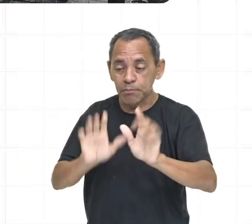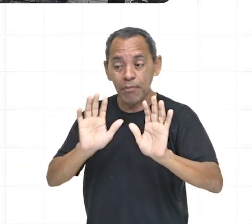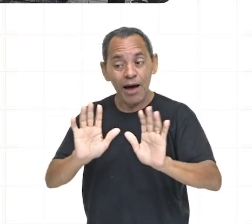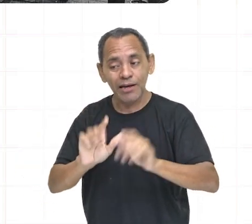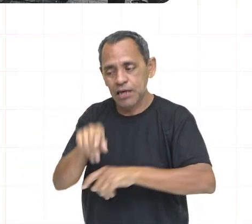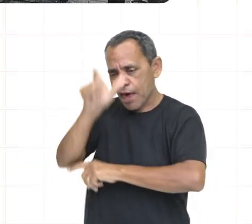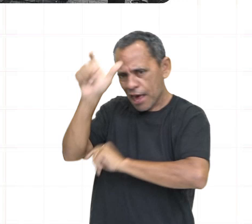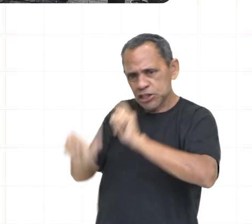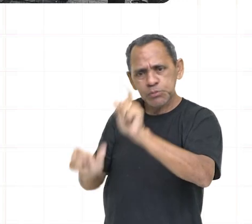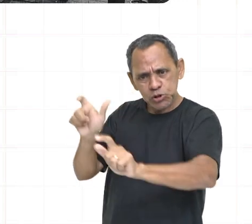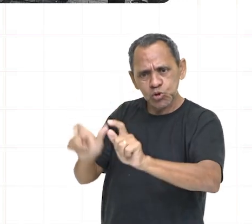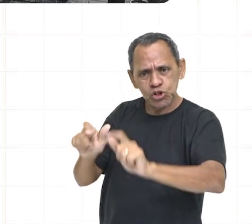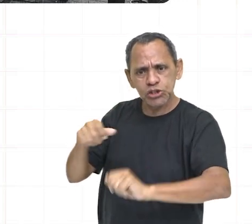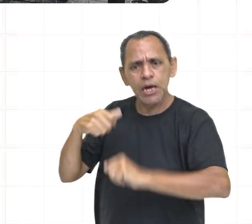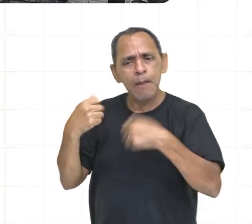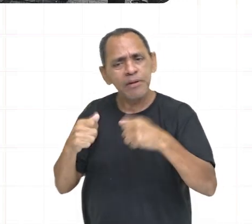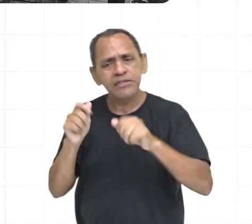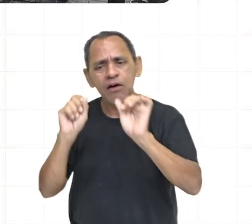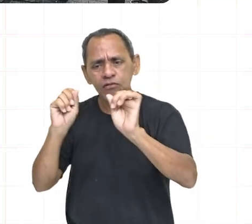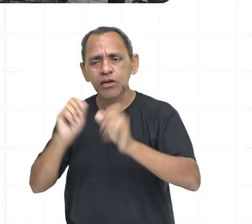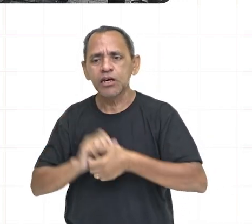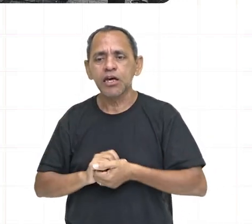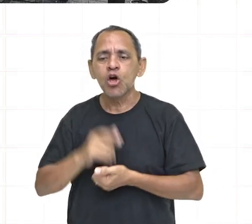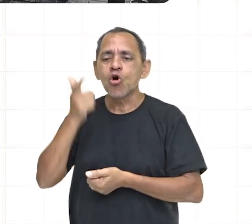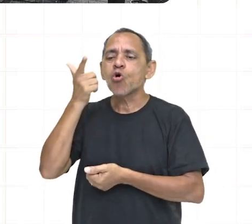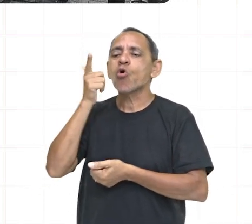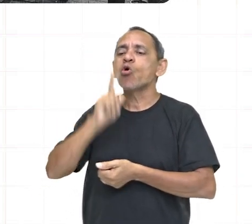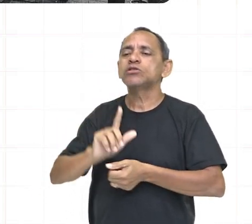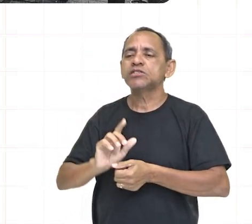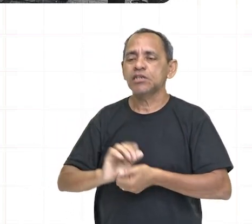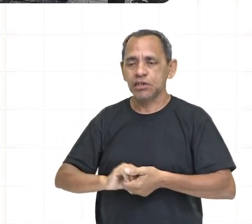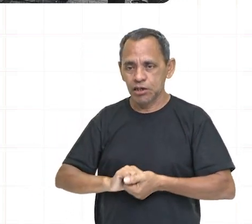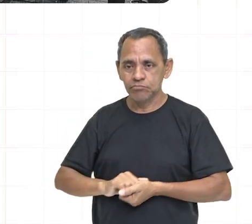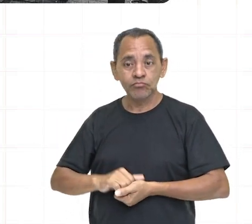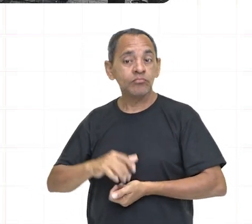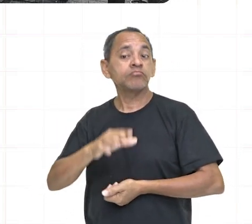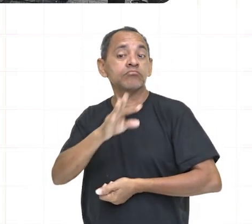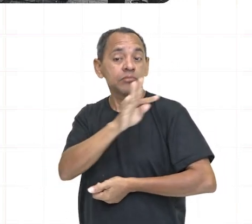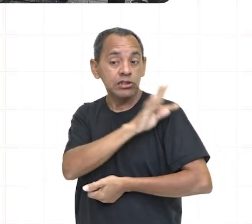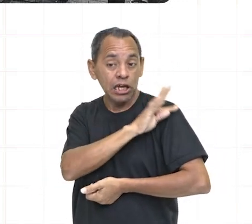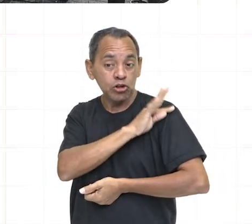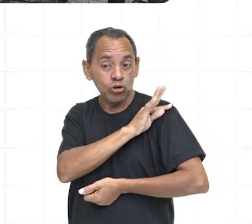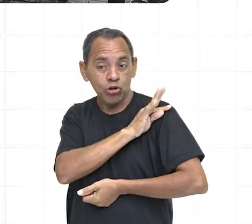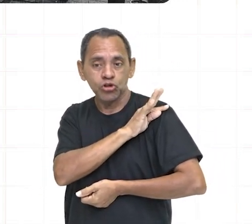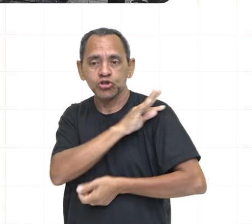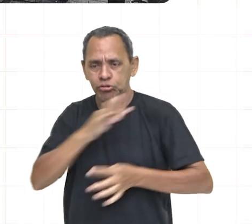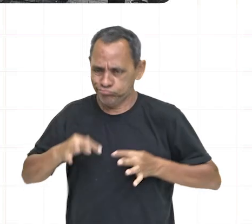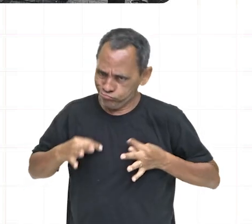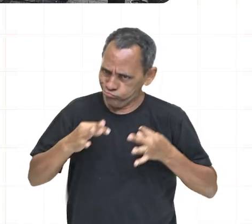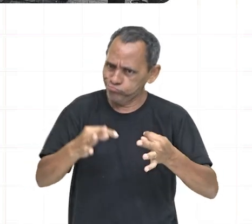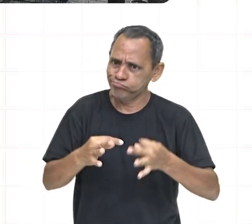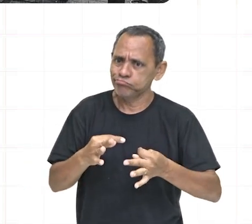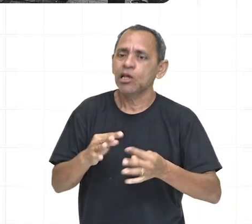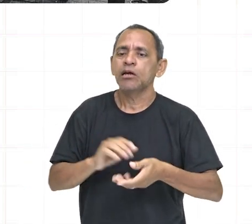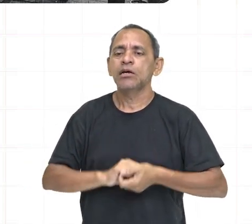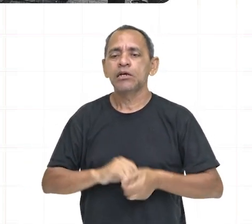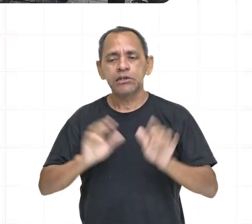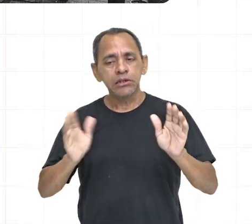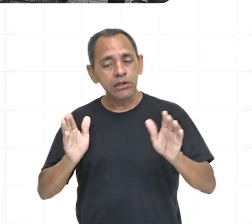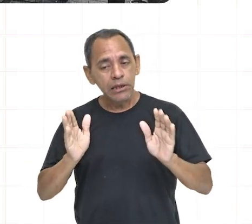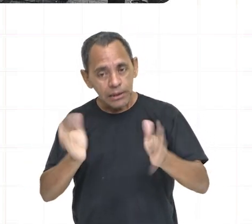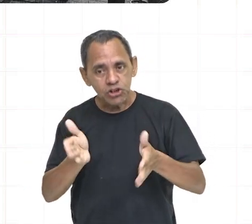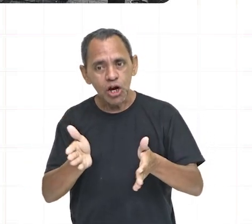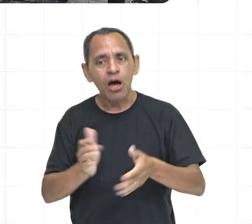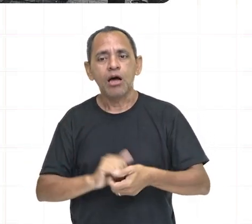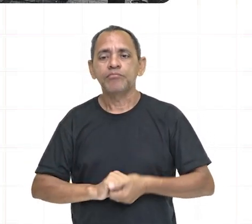no primeiro momento da Revolução Industrial, os teares que produziam tecidos foram um